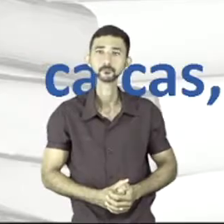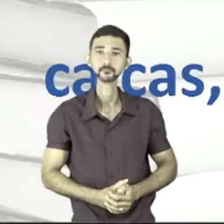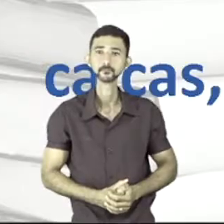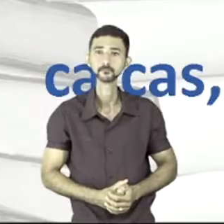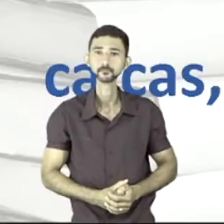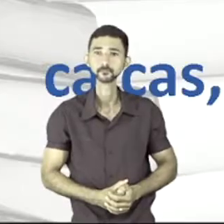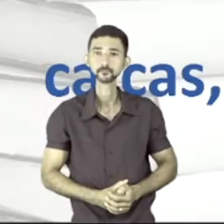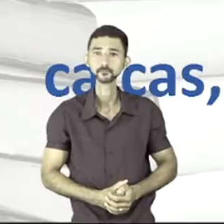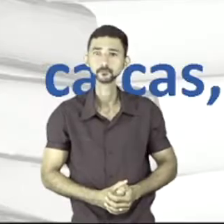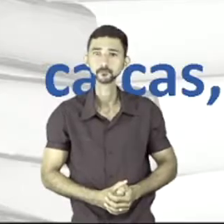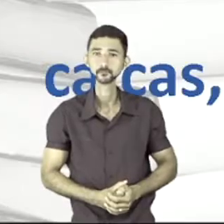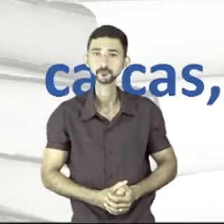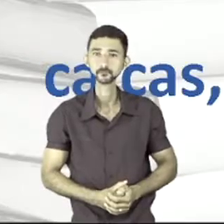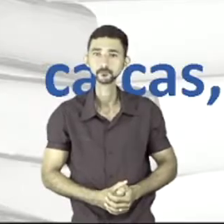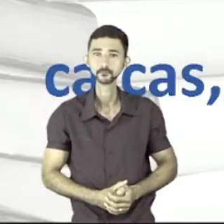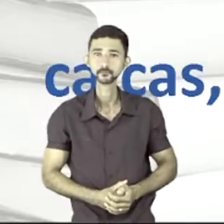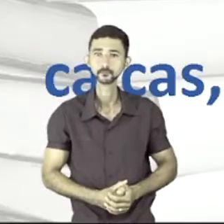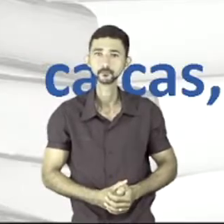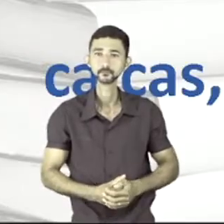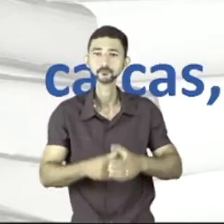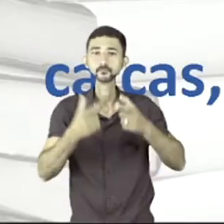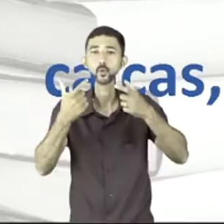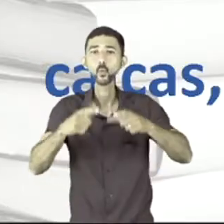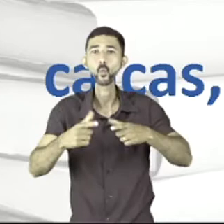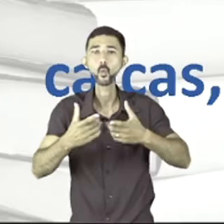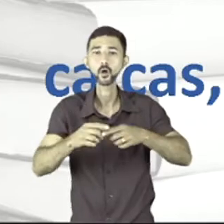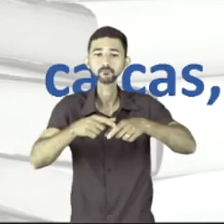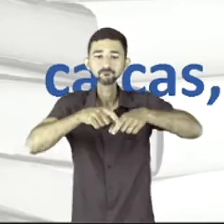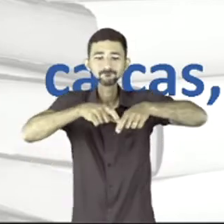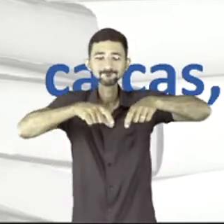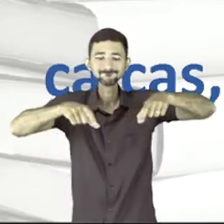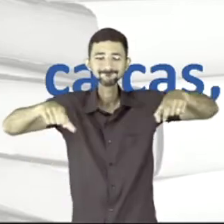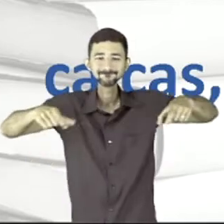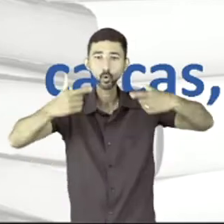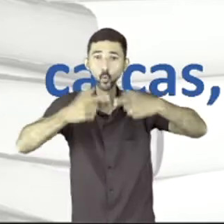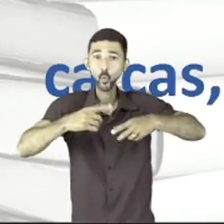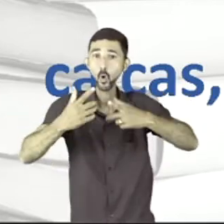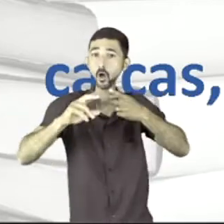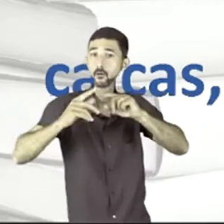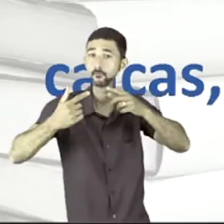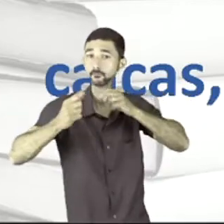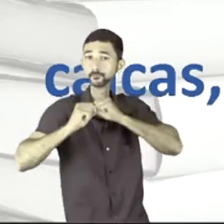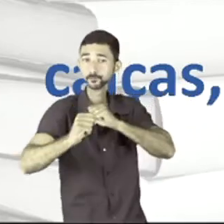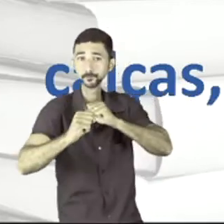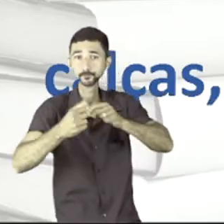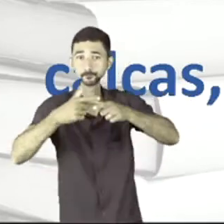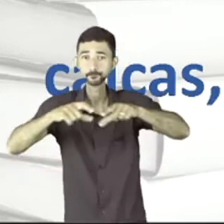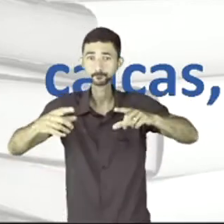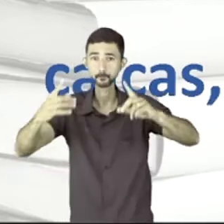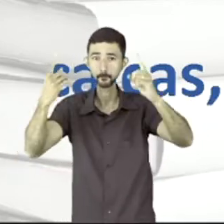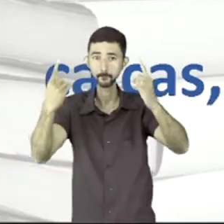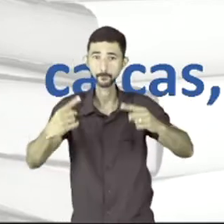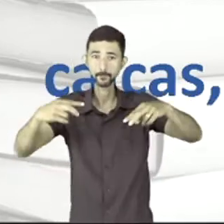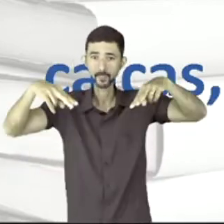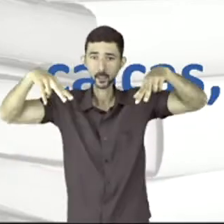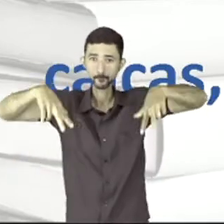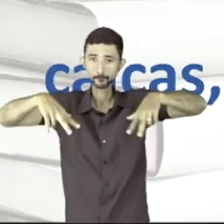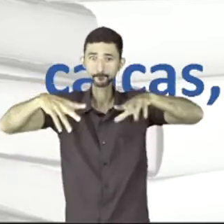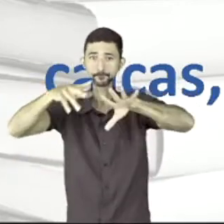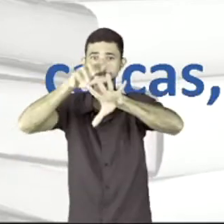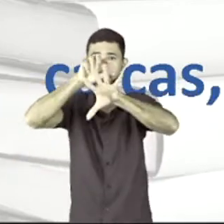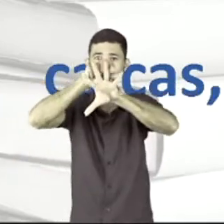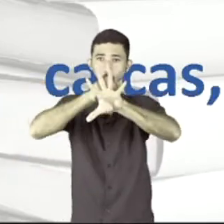tela. Então olha só, o local de luta é uma pista. Os lutadores utilizam